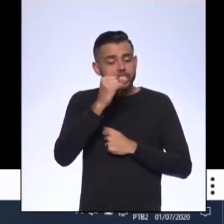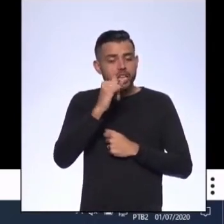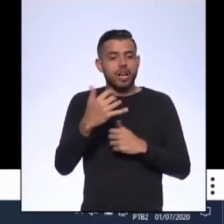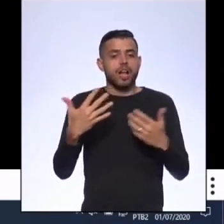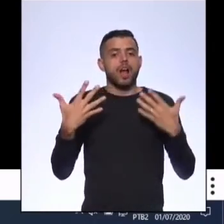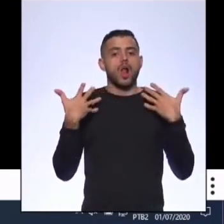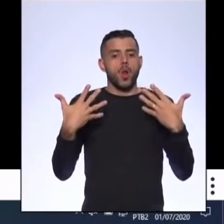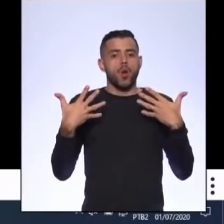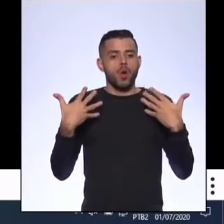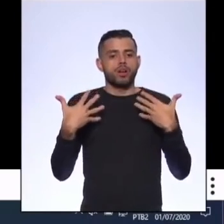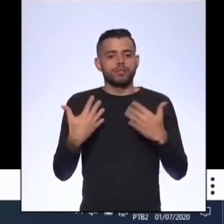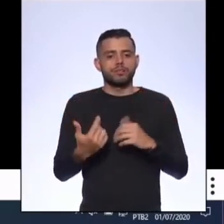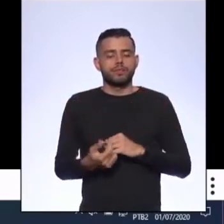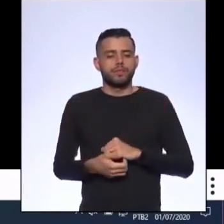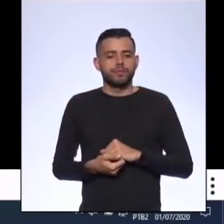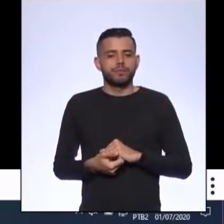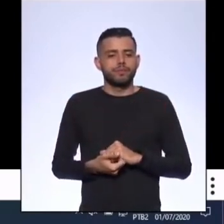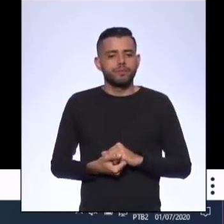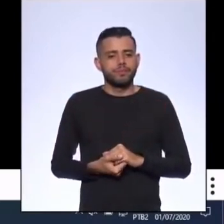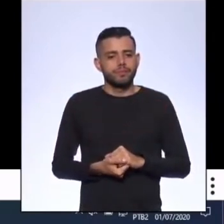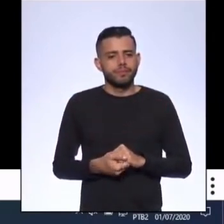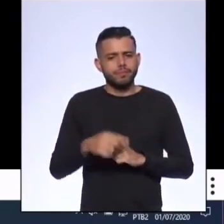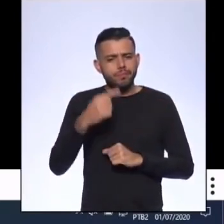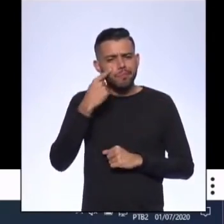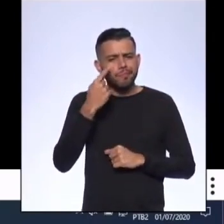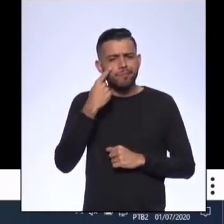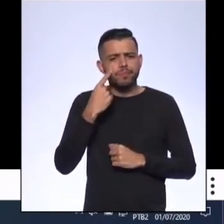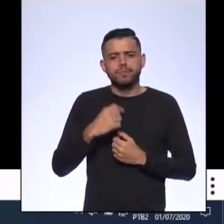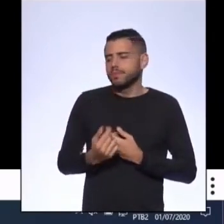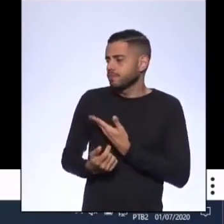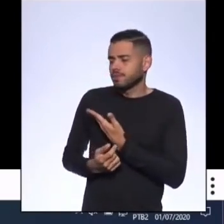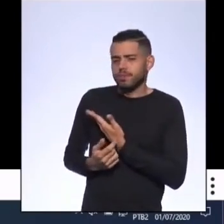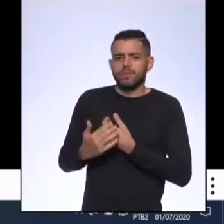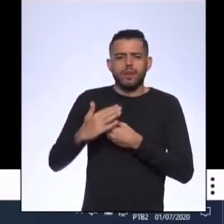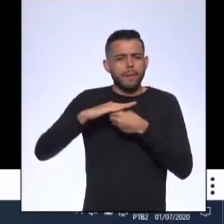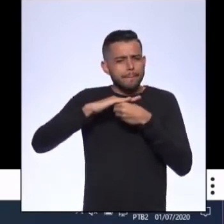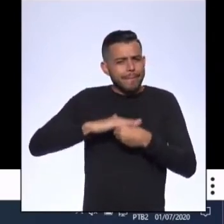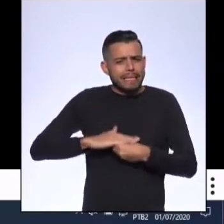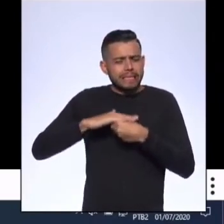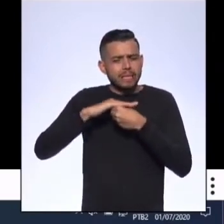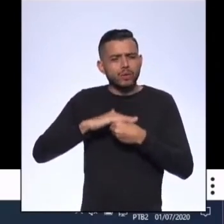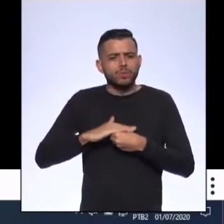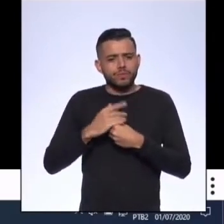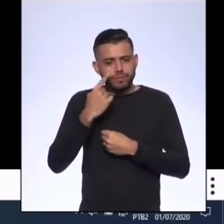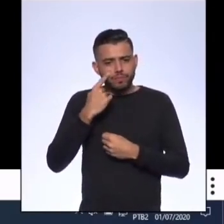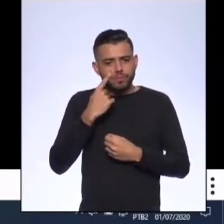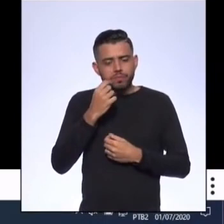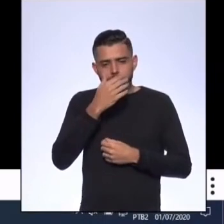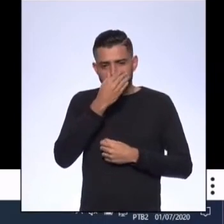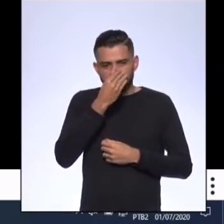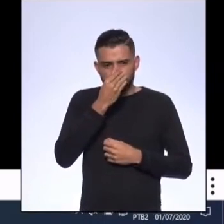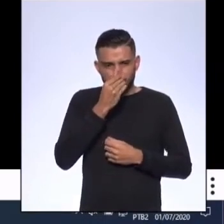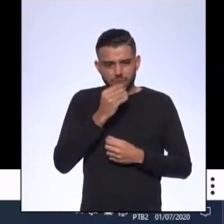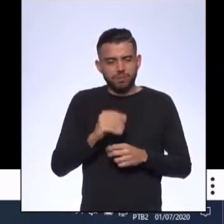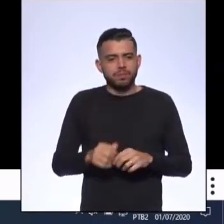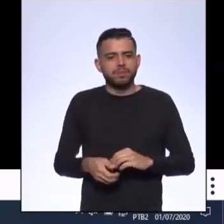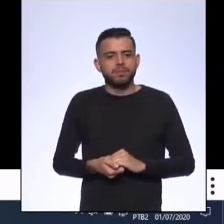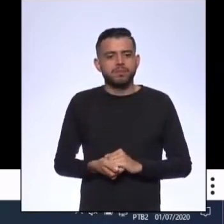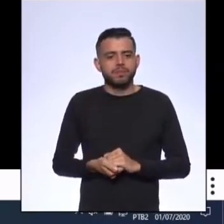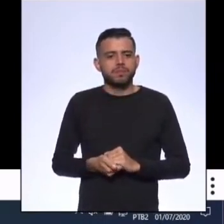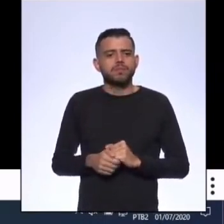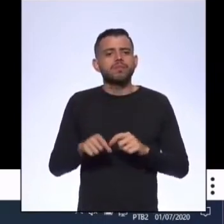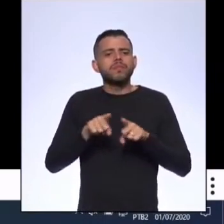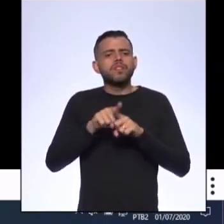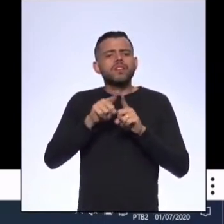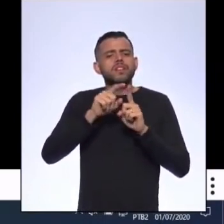né? Energia para o gás, ó lá, certo? Observe lá a pressão e a temperatura. Olha. E também observem as